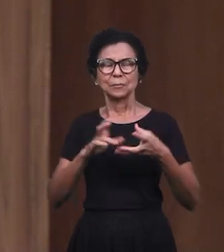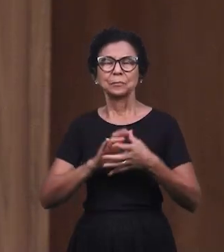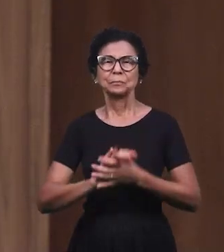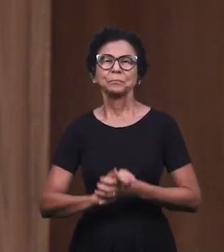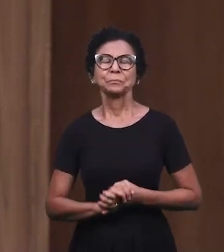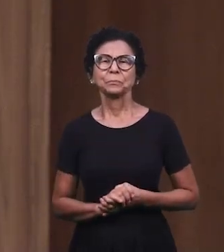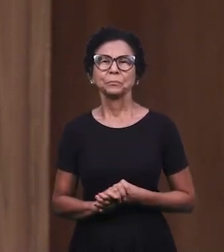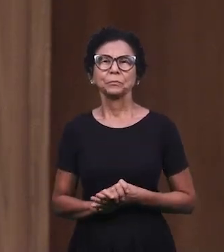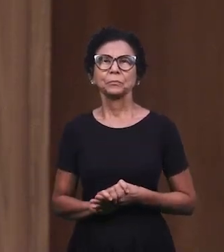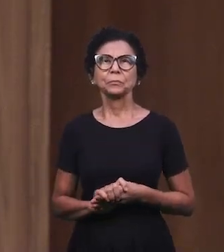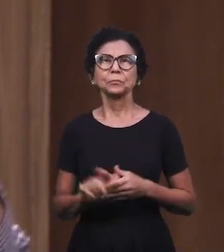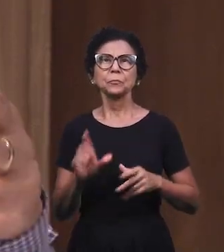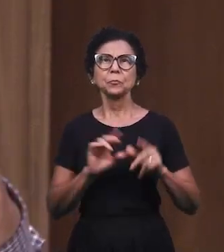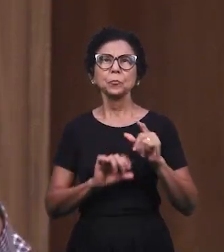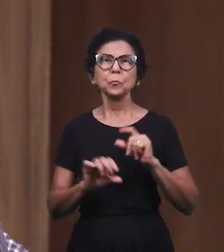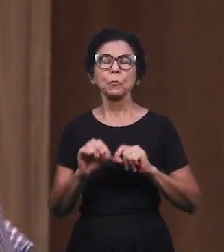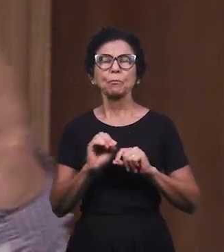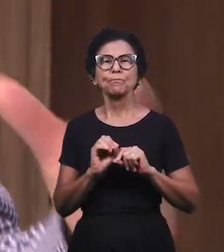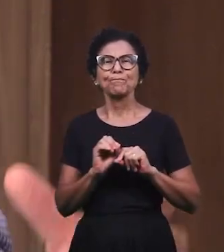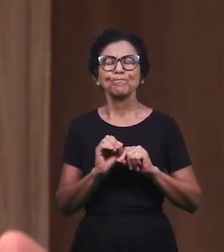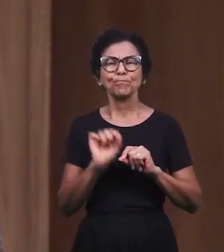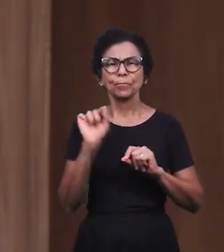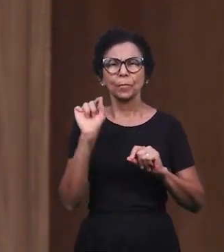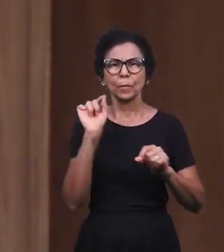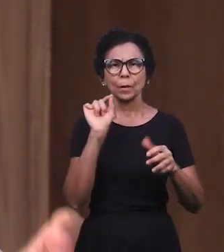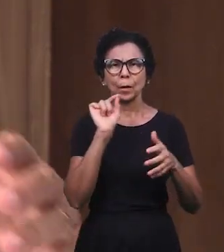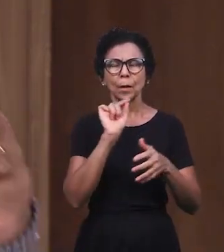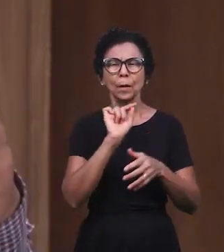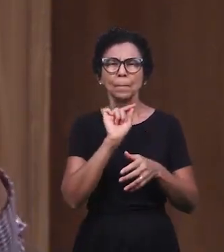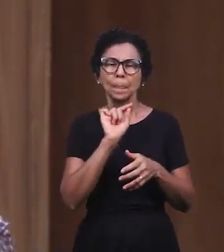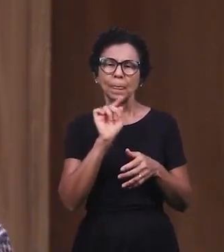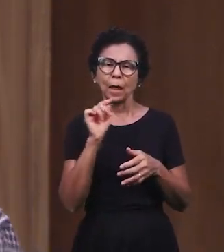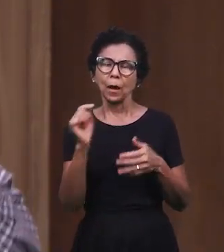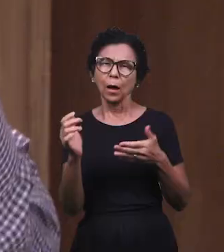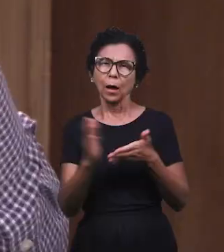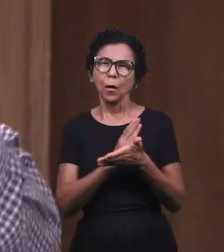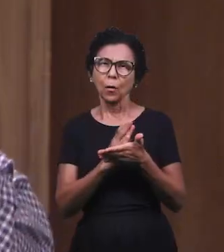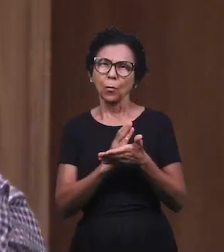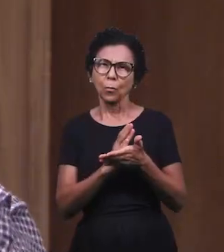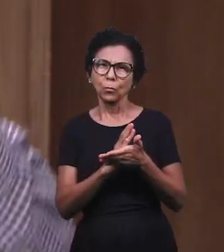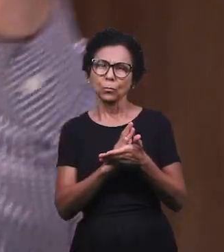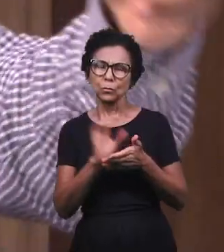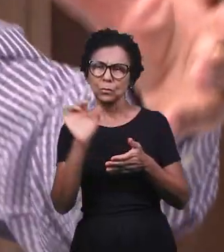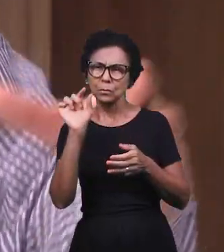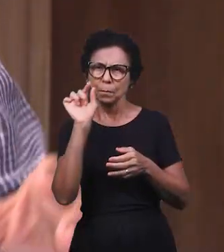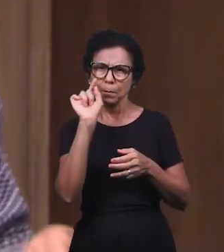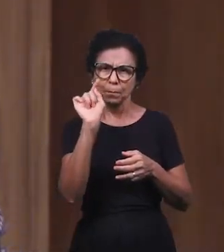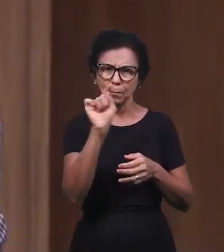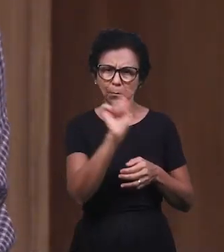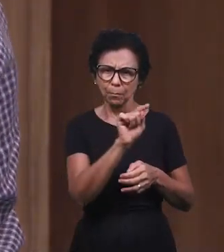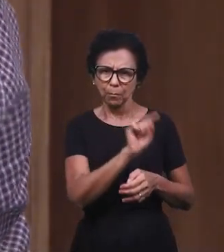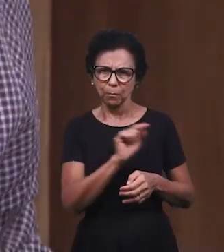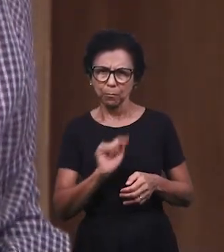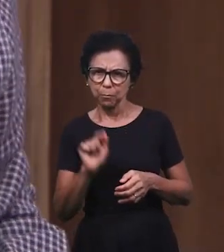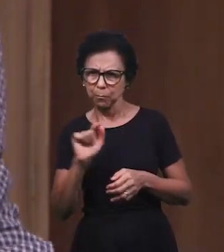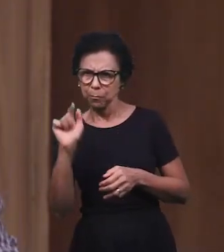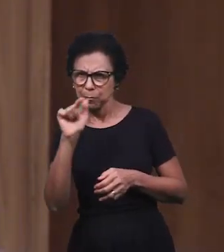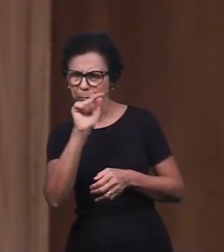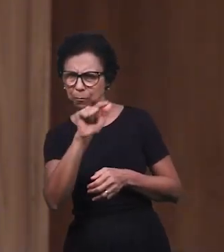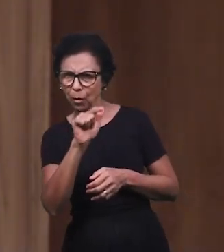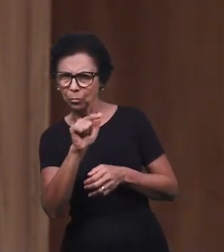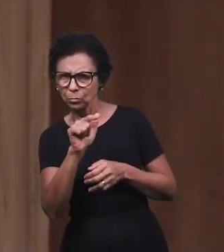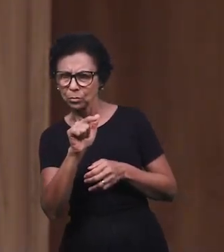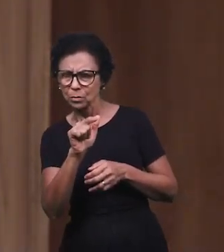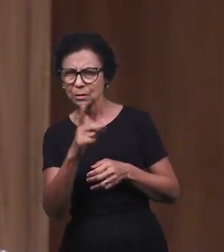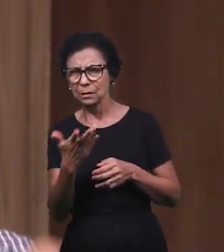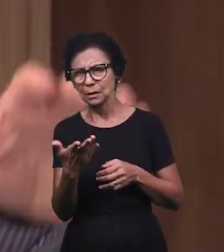é? Pontos cegos que vão levar ao beco sem saída. Não é? Então,